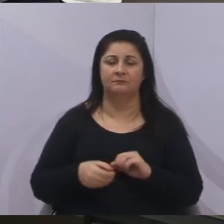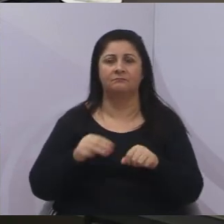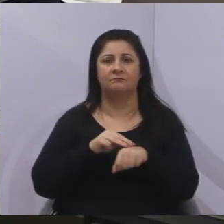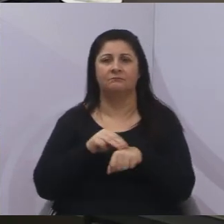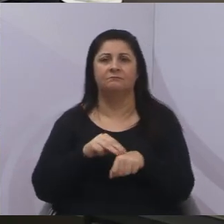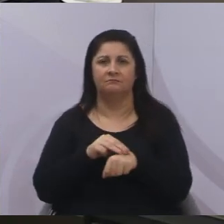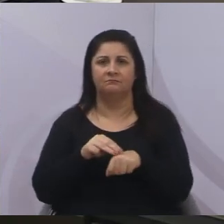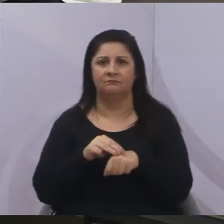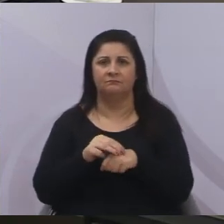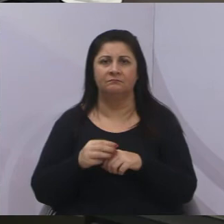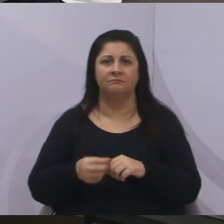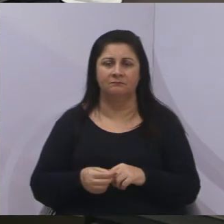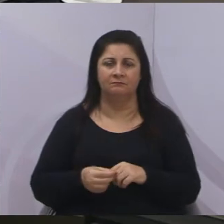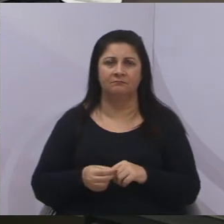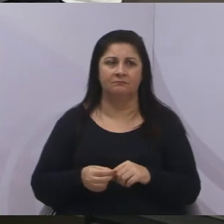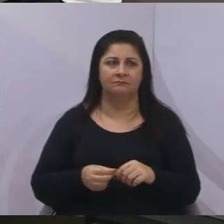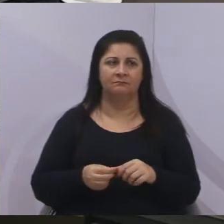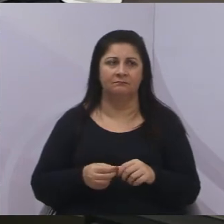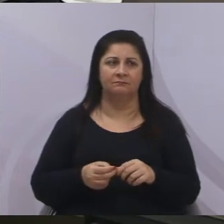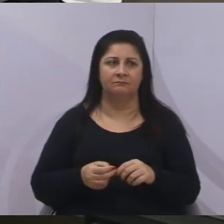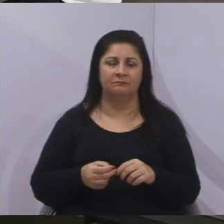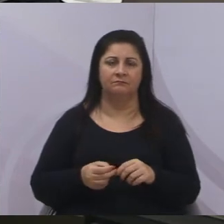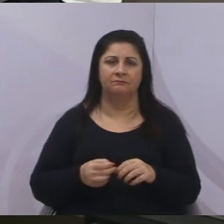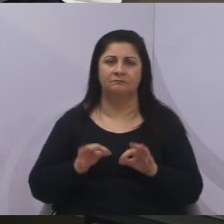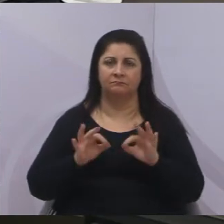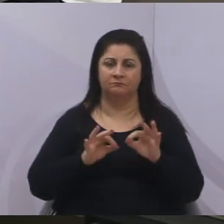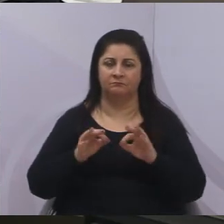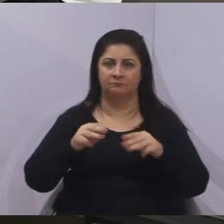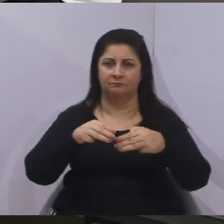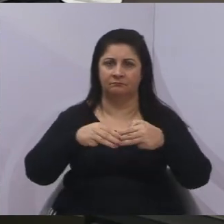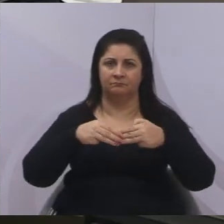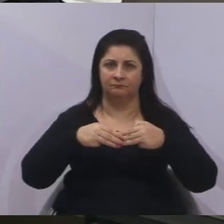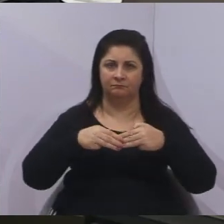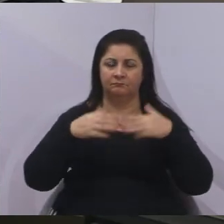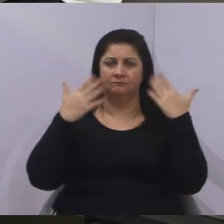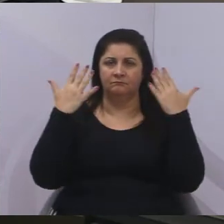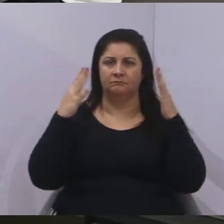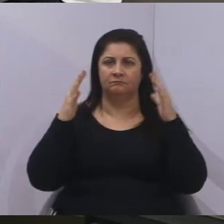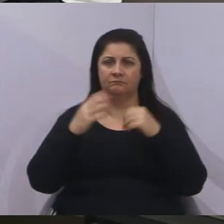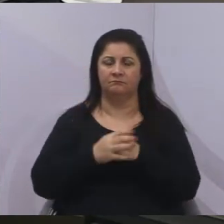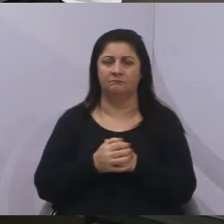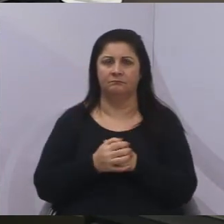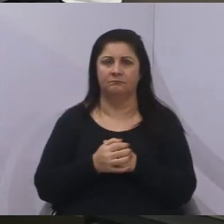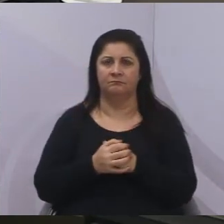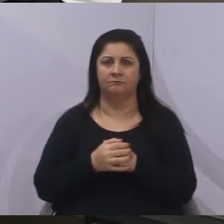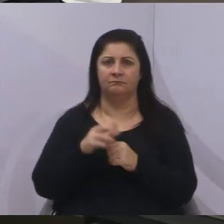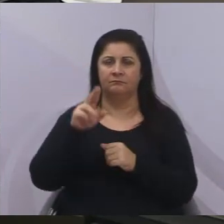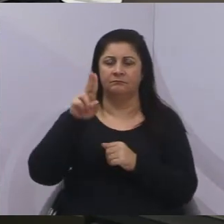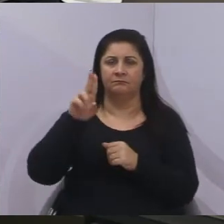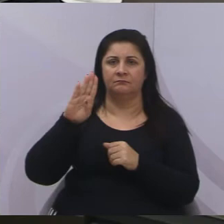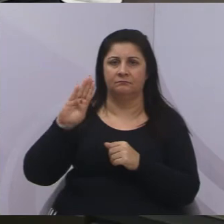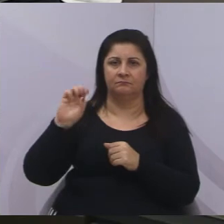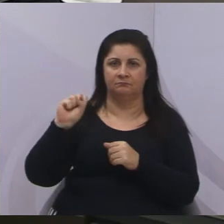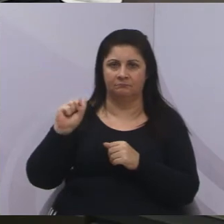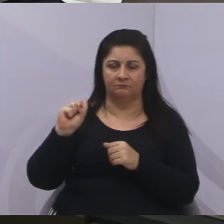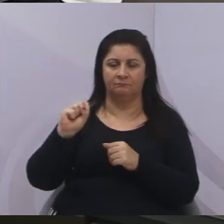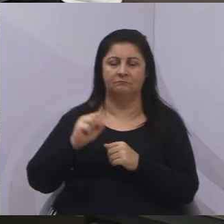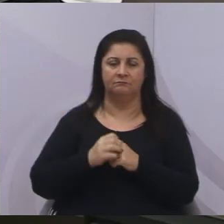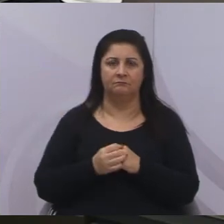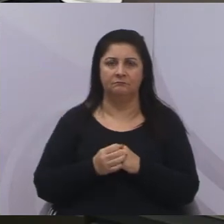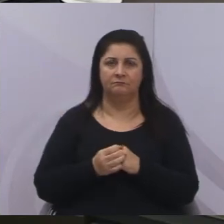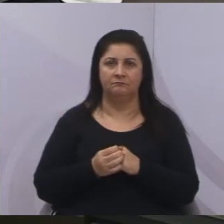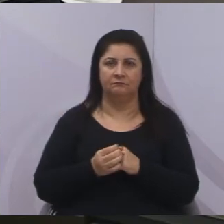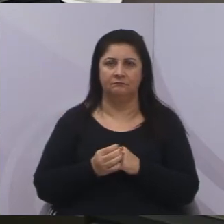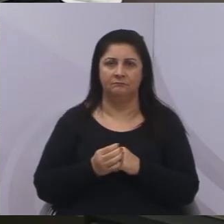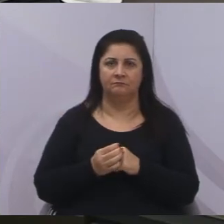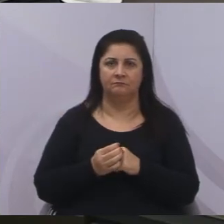estou fazendo uma moção congratulatória ao pessoal da UBS do Vila Zezé, né, que a